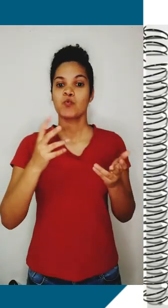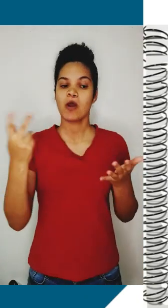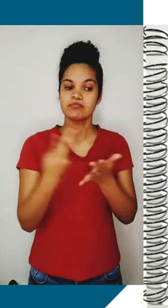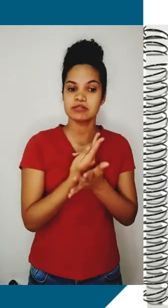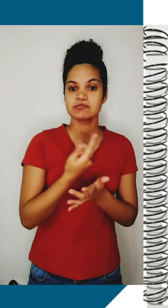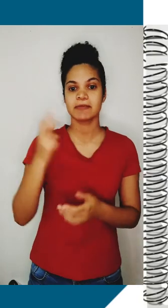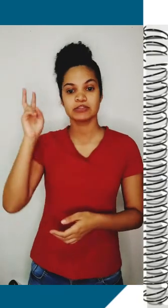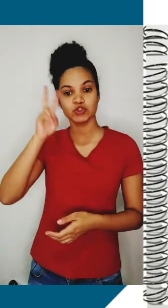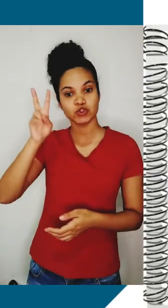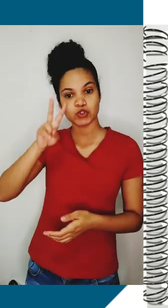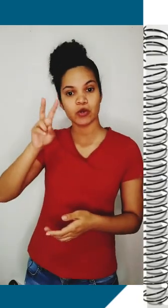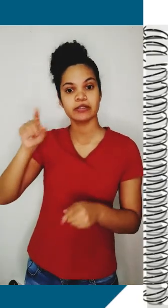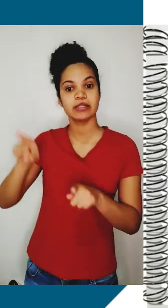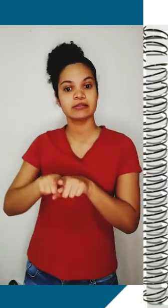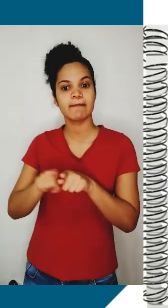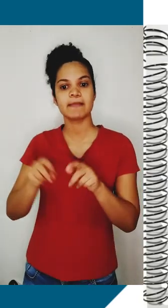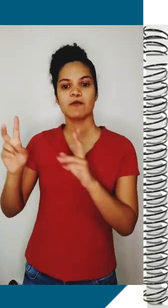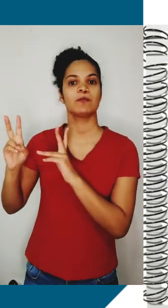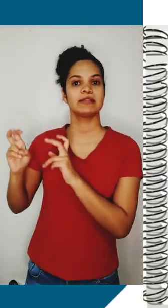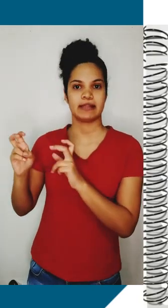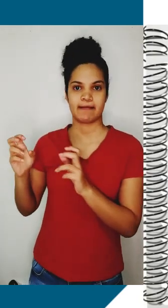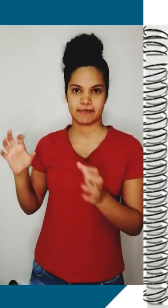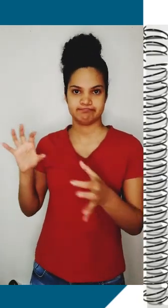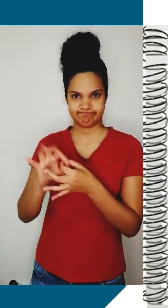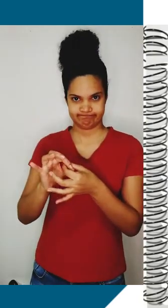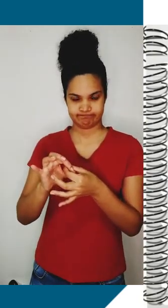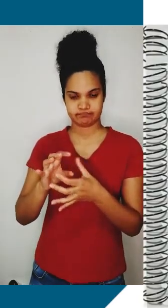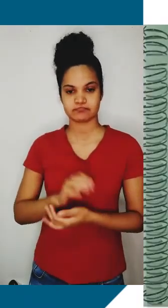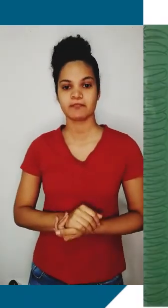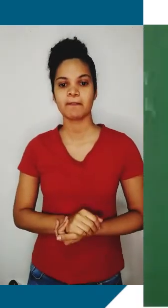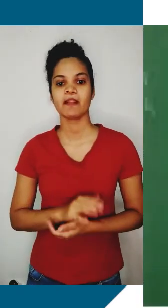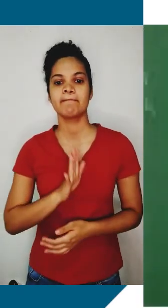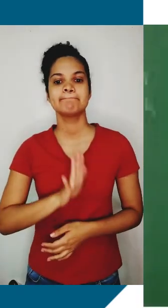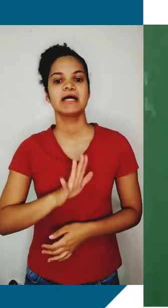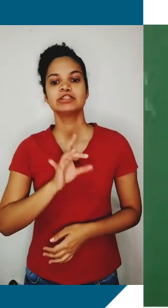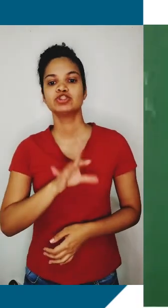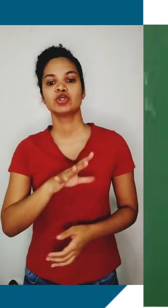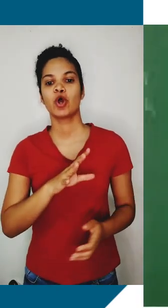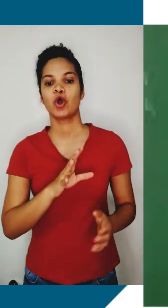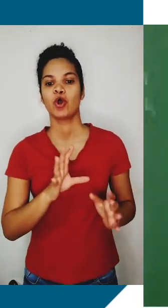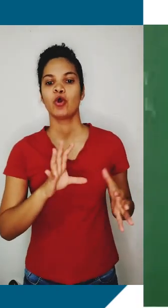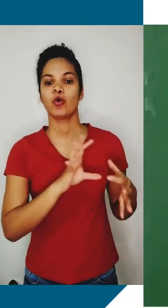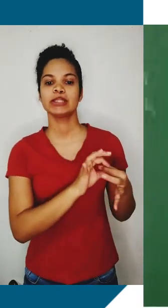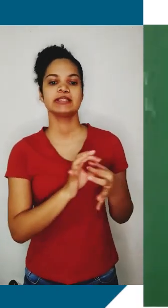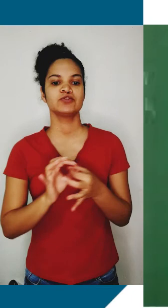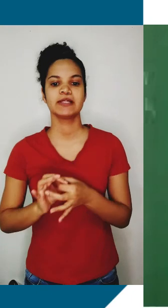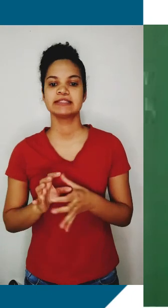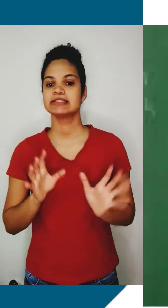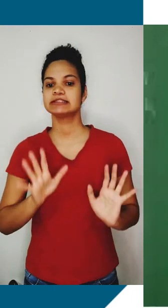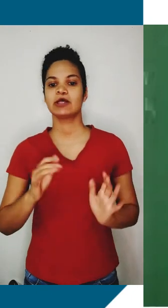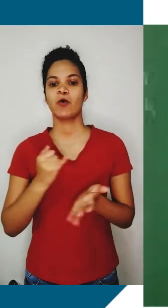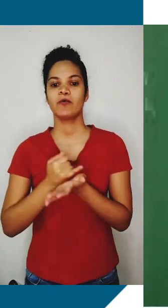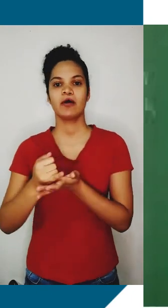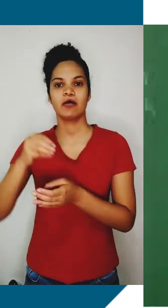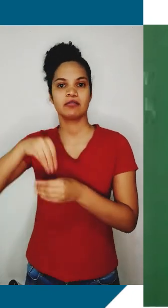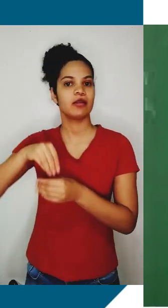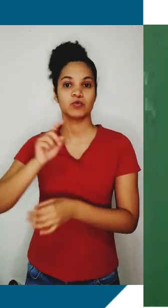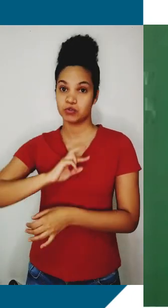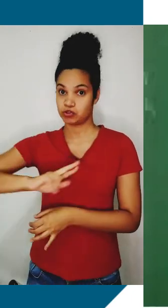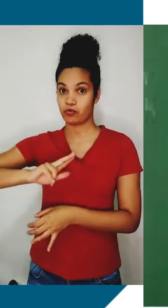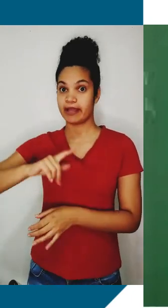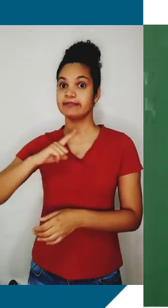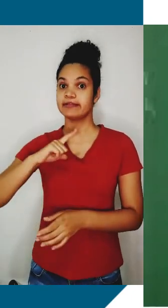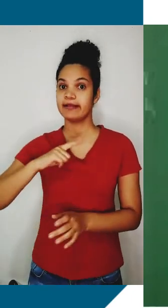histórico e o tema propriamente dito. Bom, mas nem só de contextualização vive uma introdução, Nós